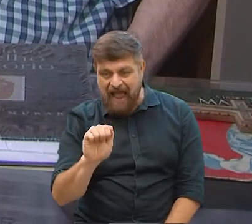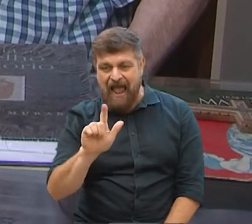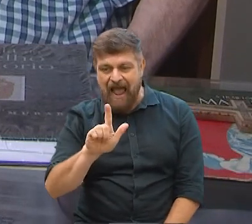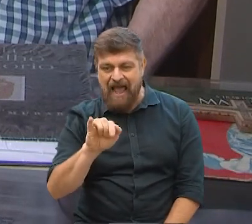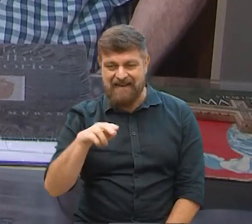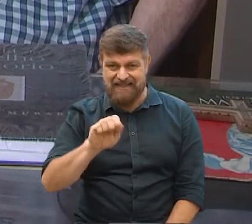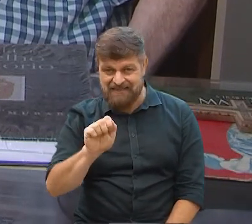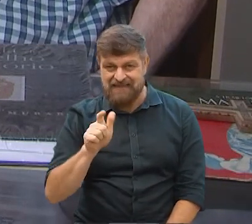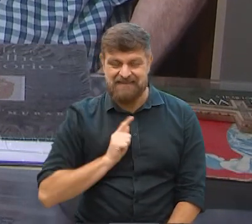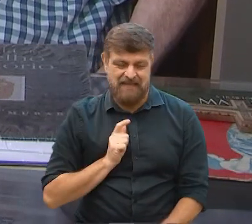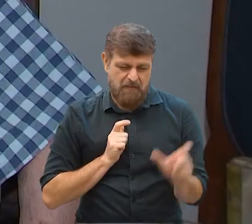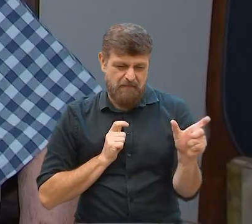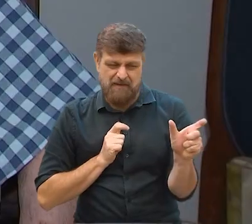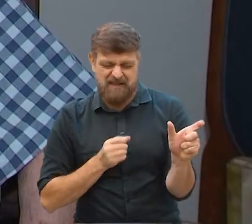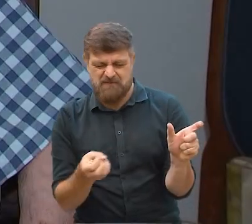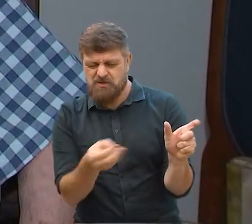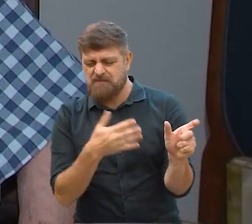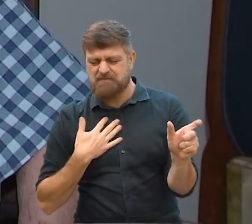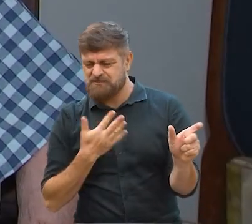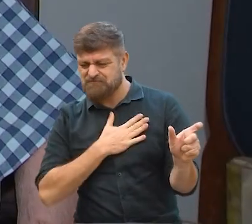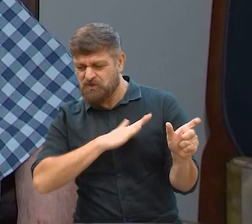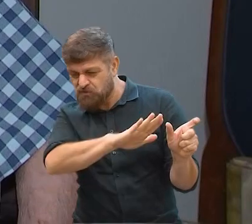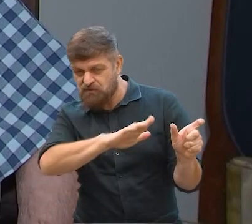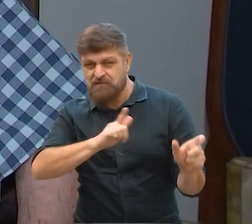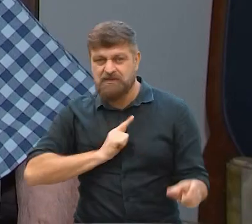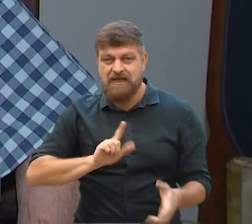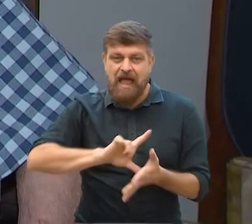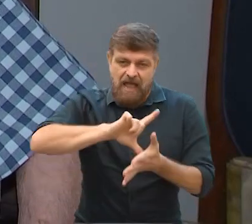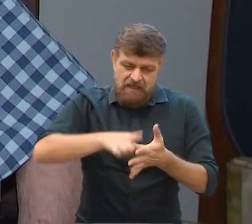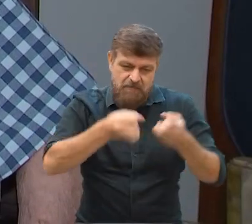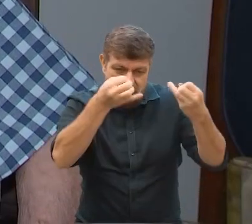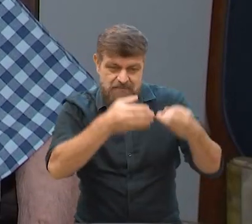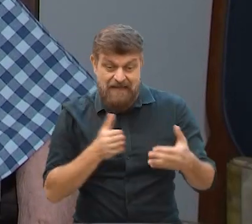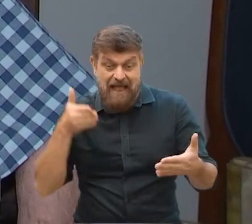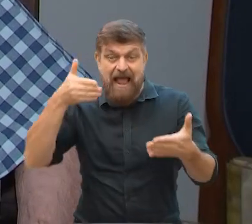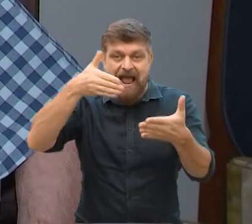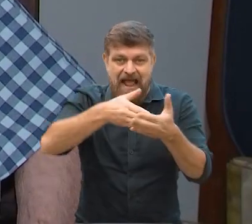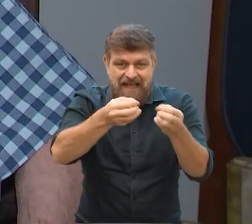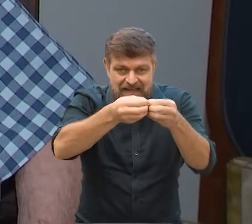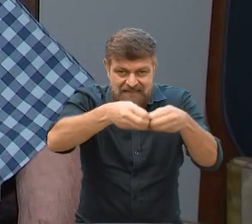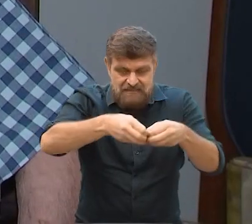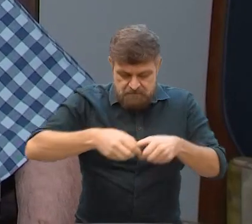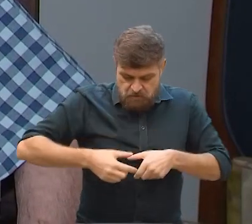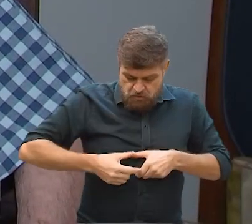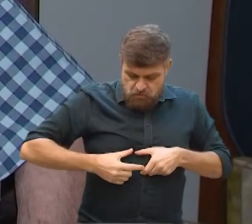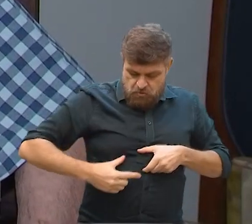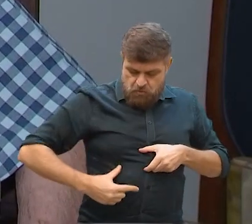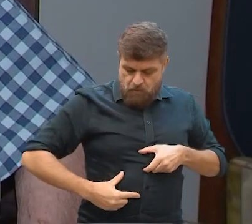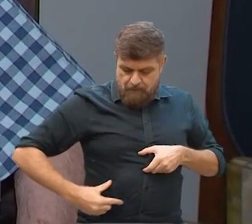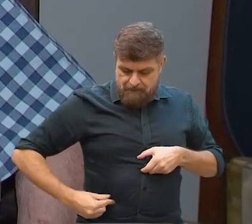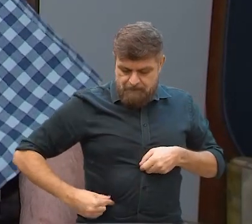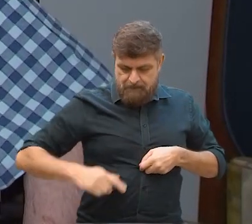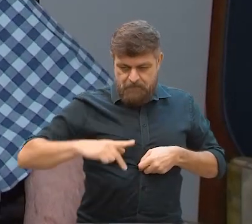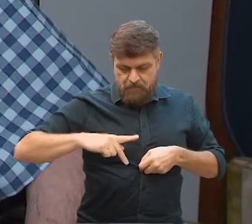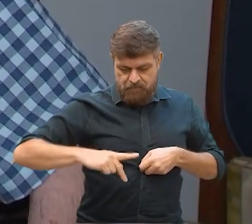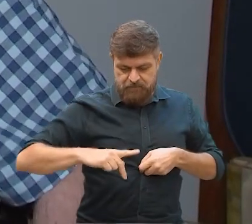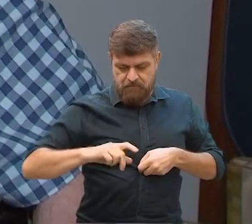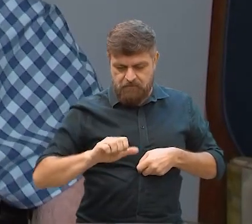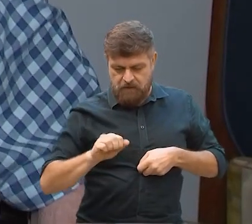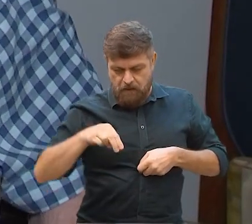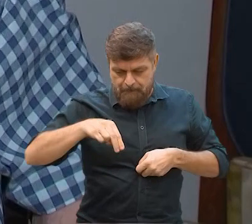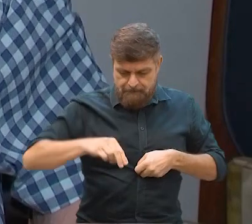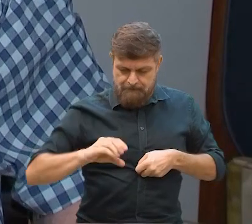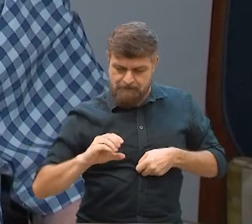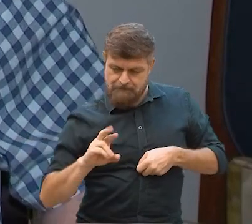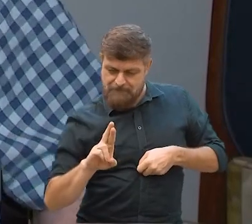eu não gosto muito disso porque a amilase, como nós vamos ver adiante, é uma importante enzima do pâncreas, que chega ao duodeno.